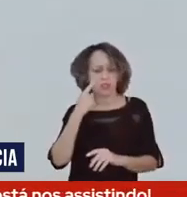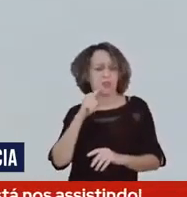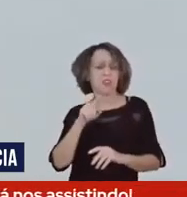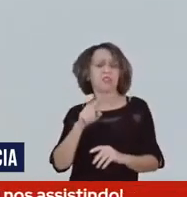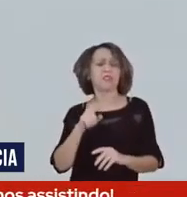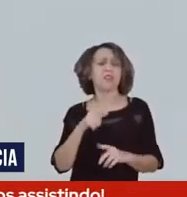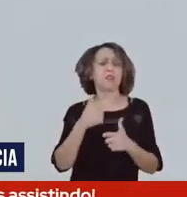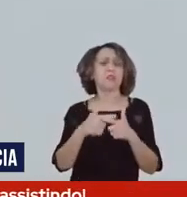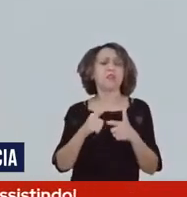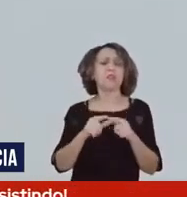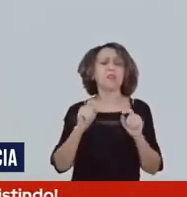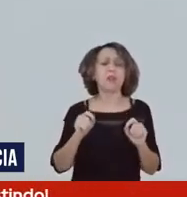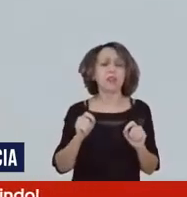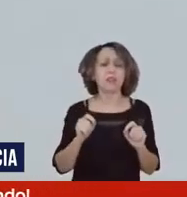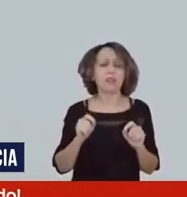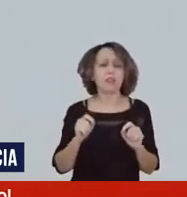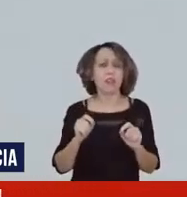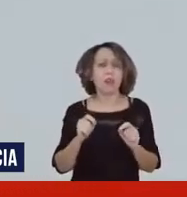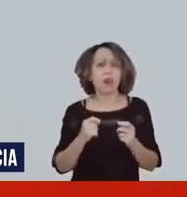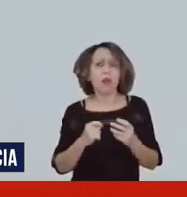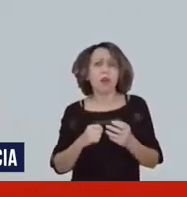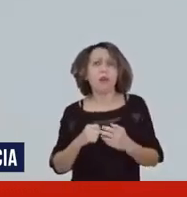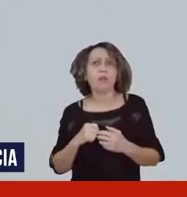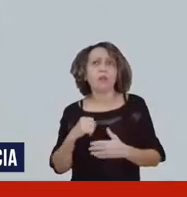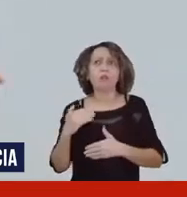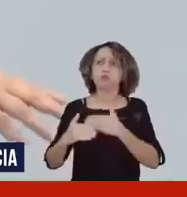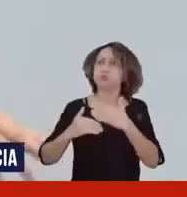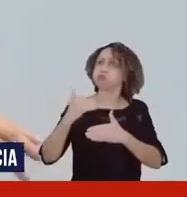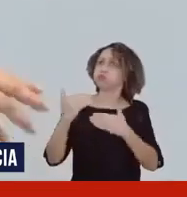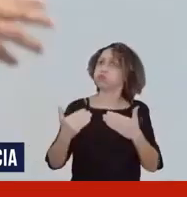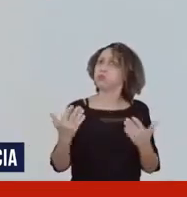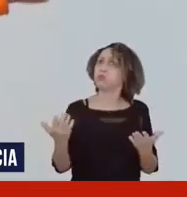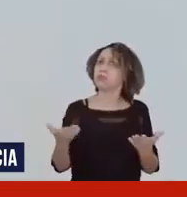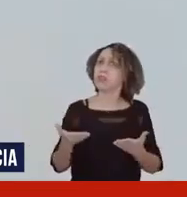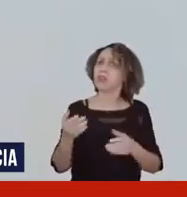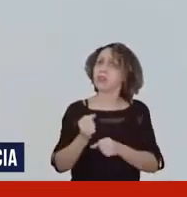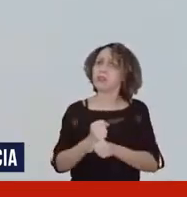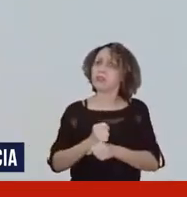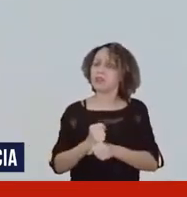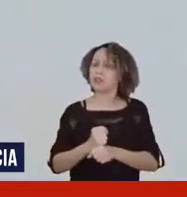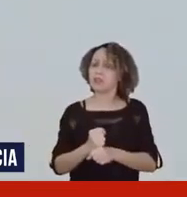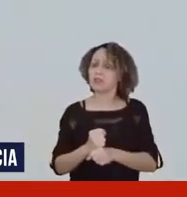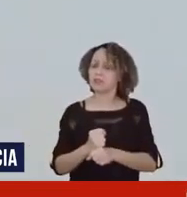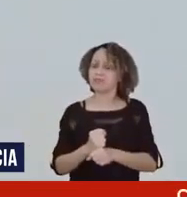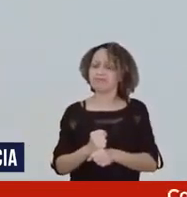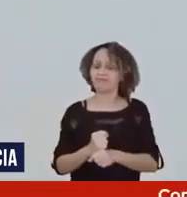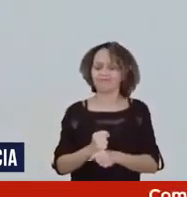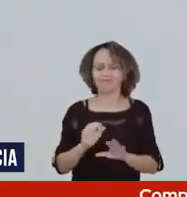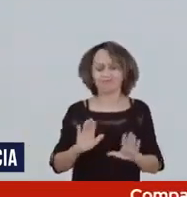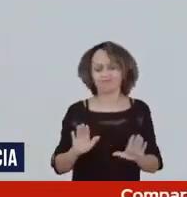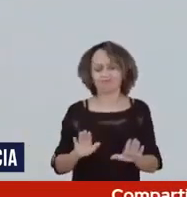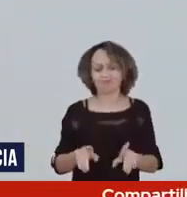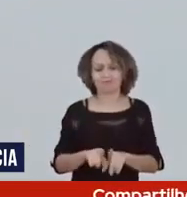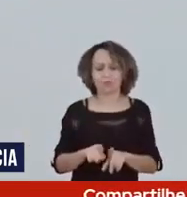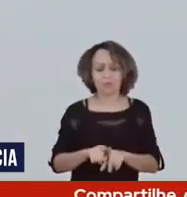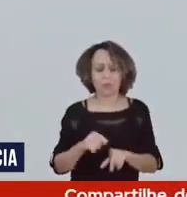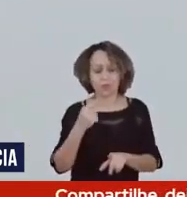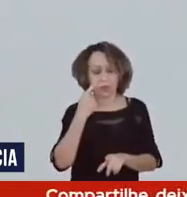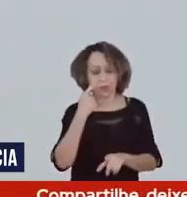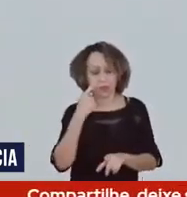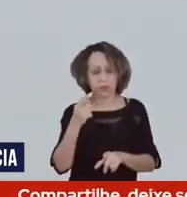vou avançar nesse ano. Só que eu também vi, assim como a Estrela já falou, a gente